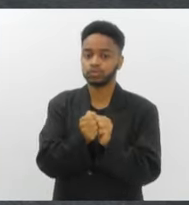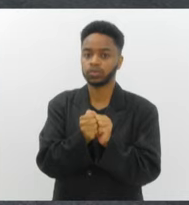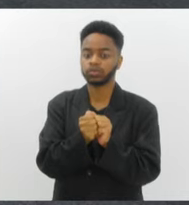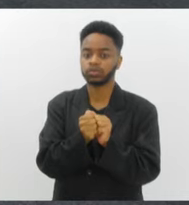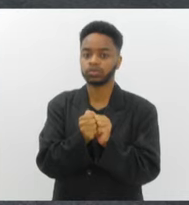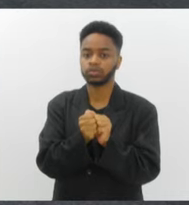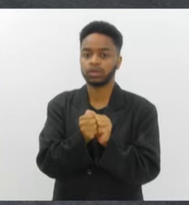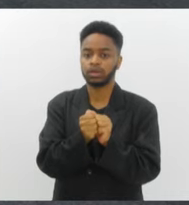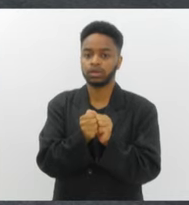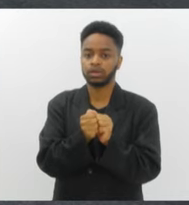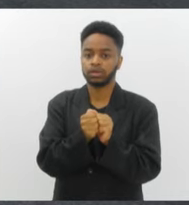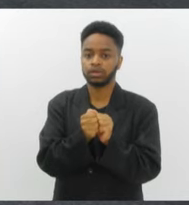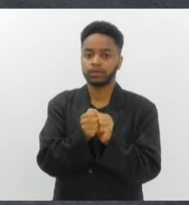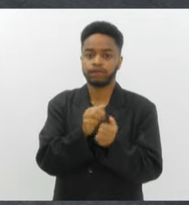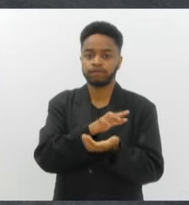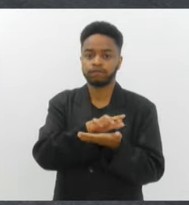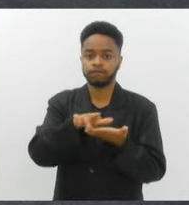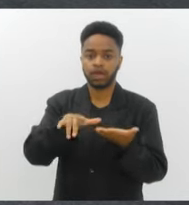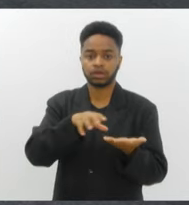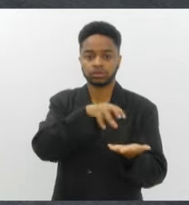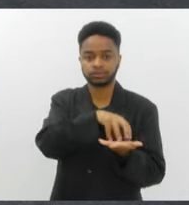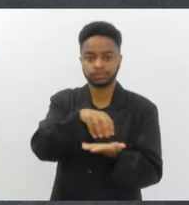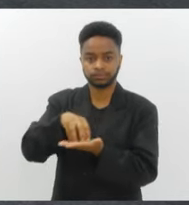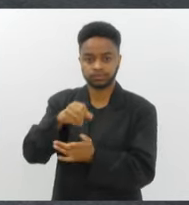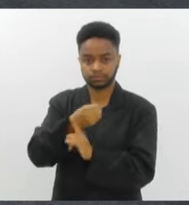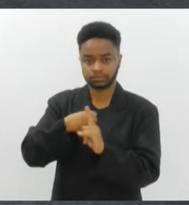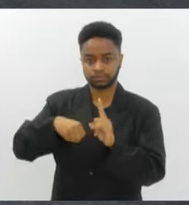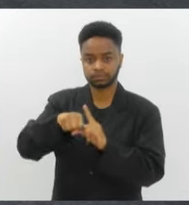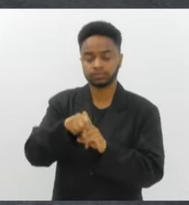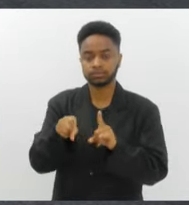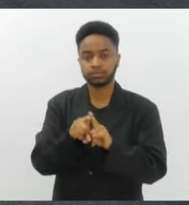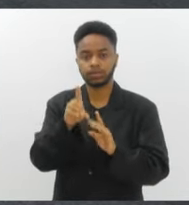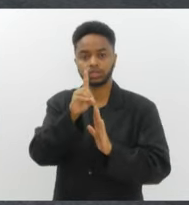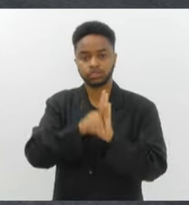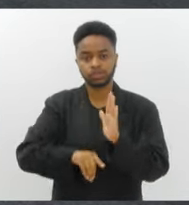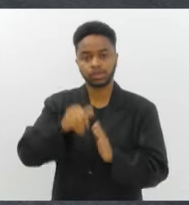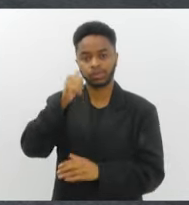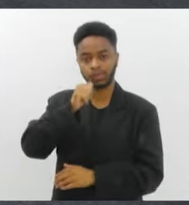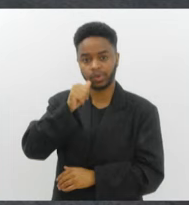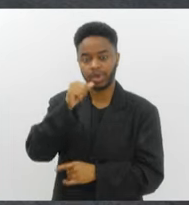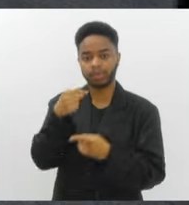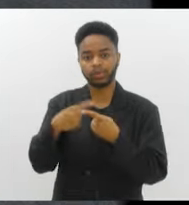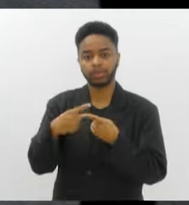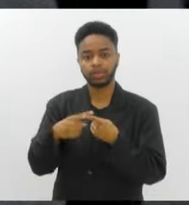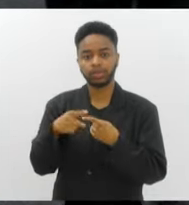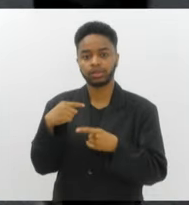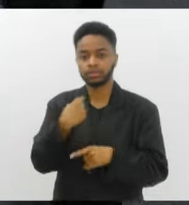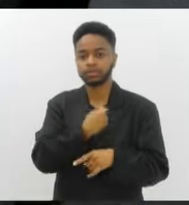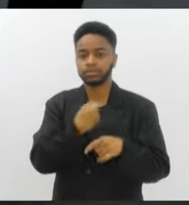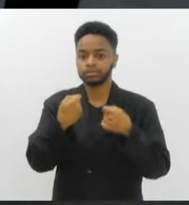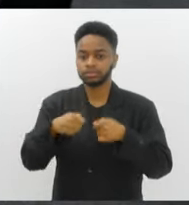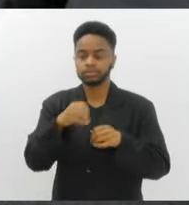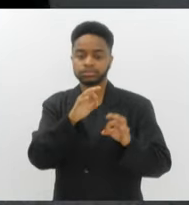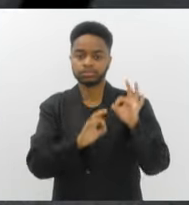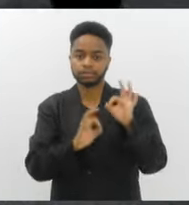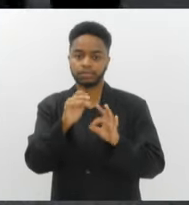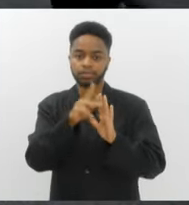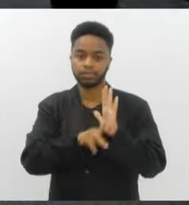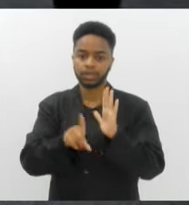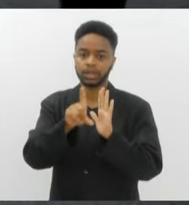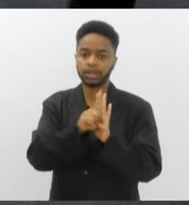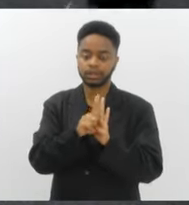diferentes entidades da sociedade civil, dos direitos das mulheres, para que a gente possa tecer um projeto de lei